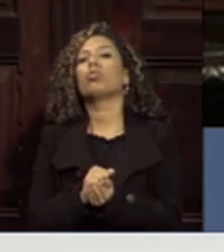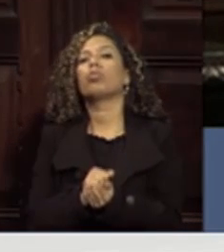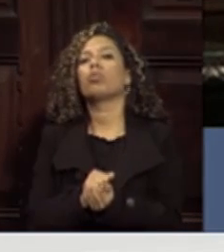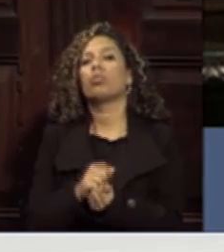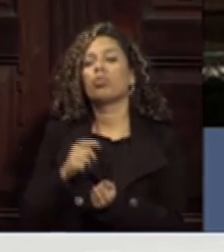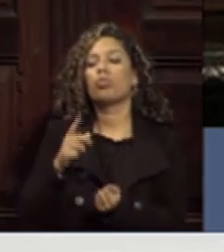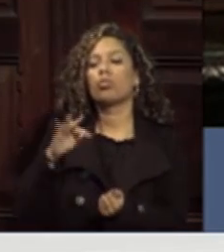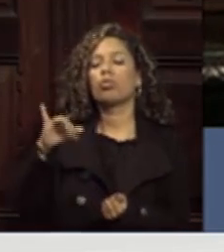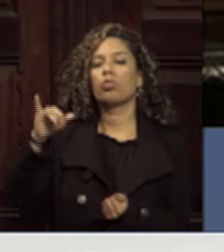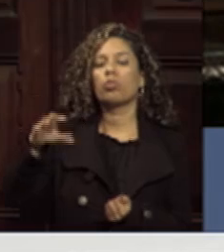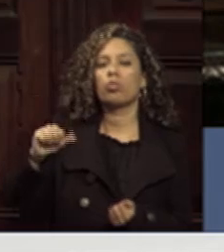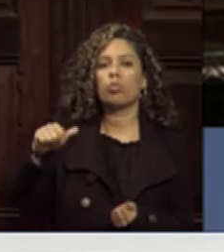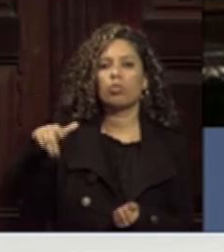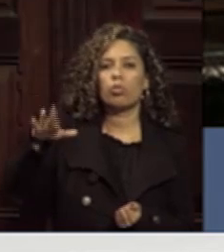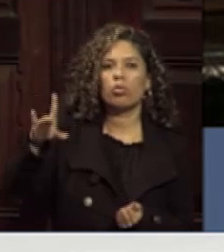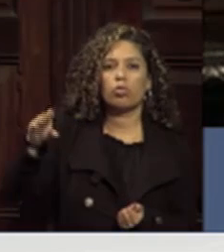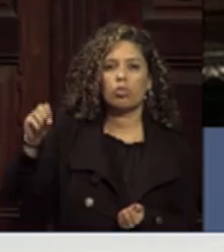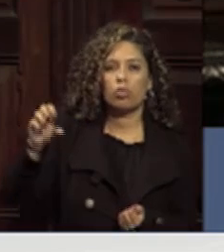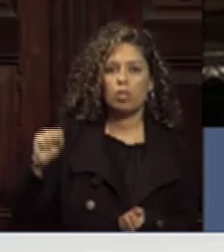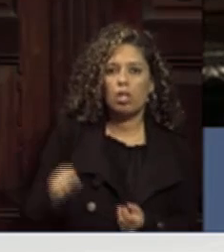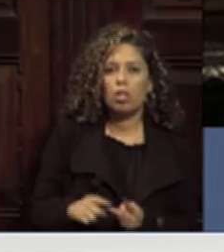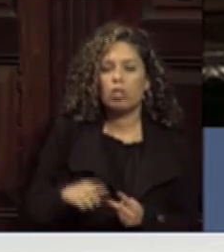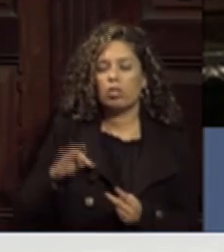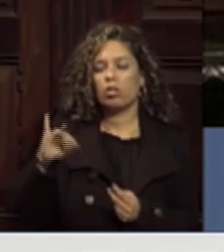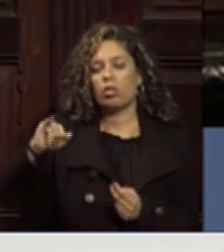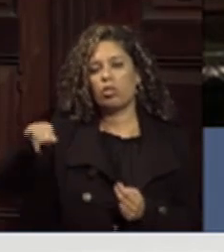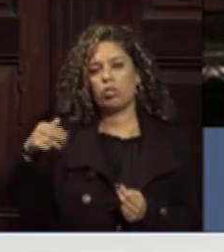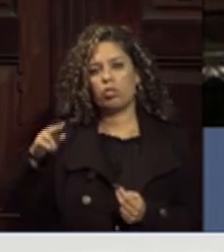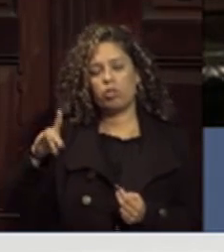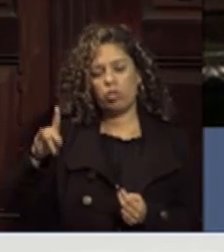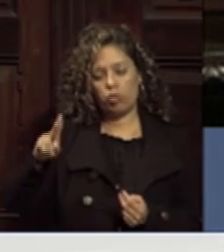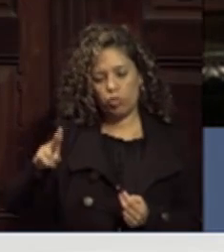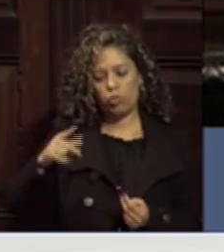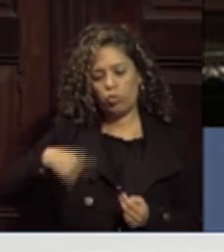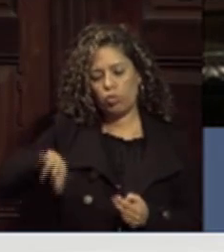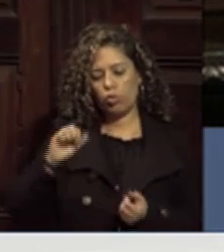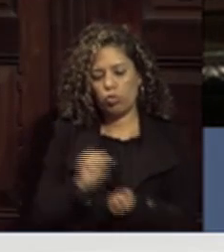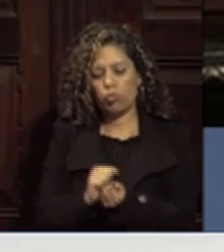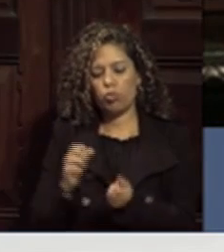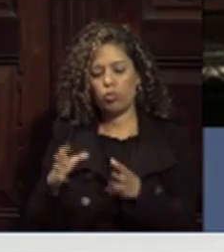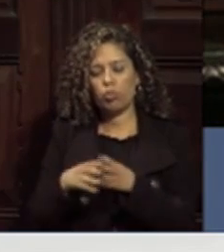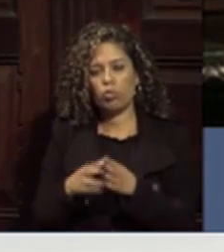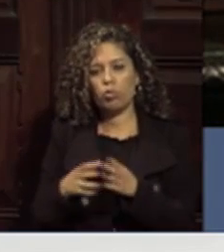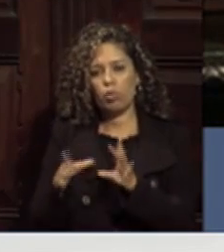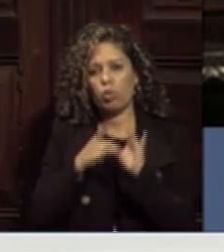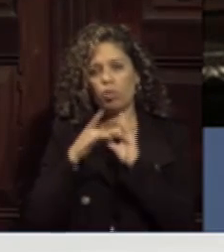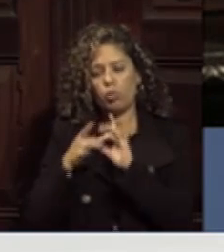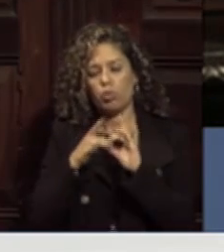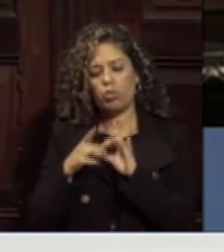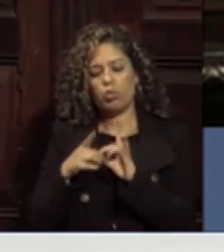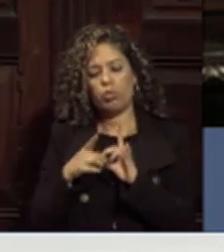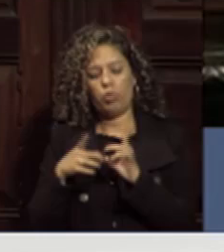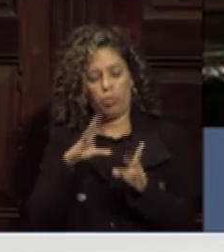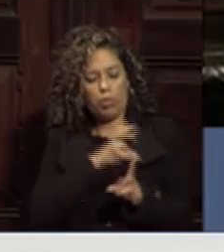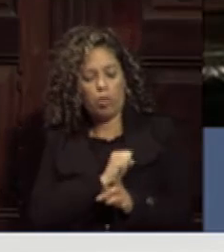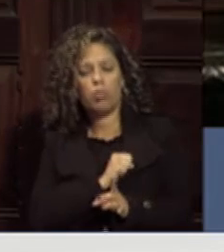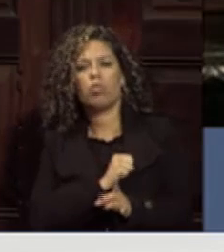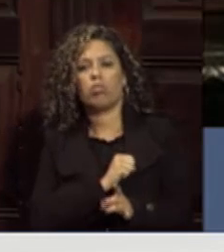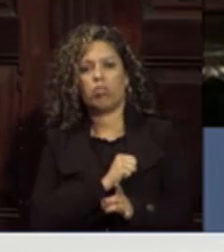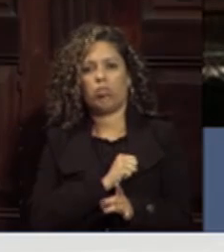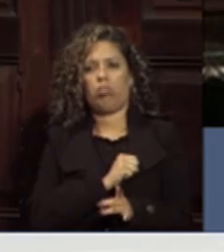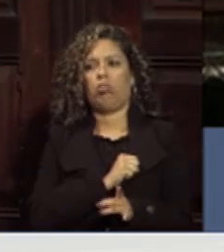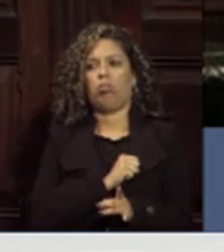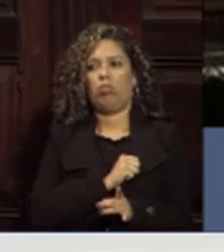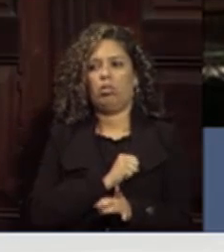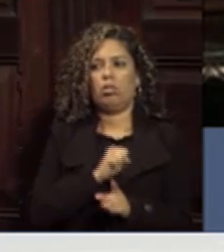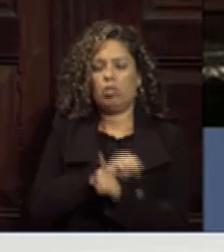Ju e Tio Carlos. Participamos com o movimento Unidos pelo Amor, movimento social, que trata